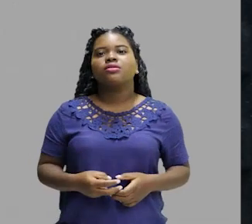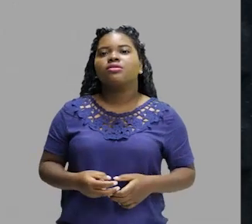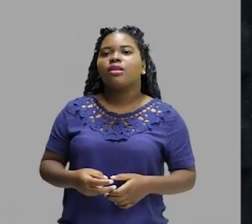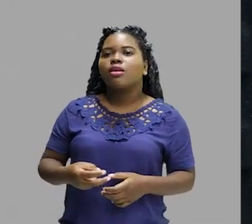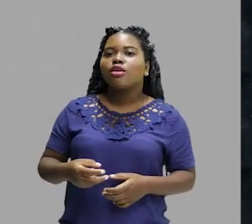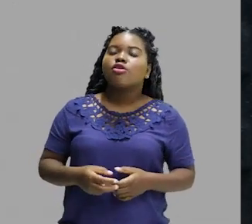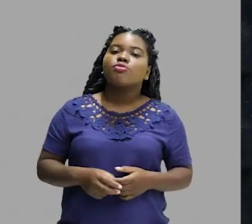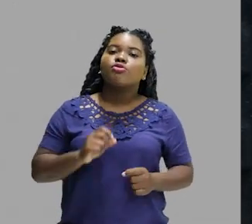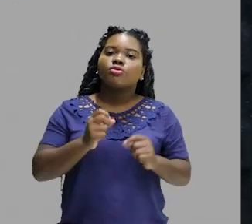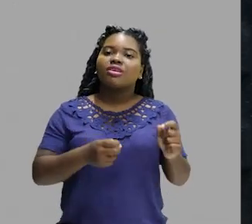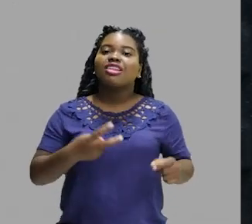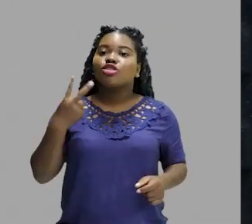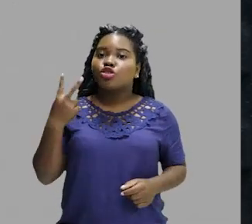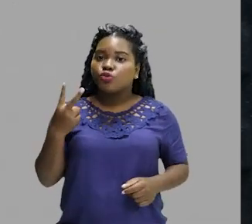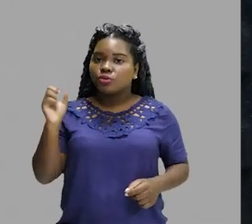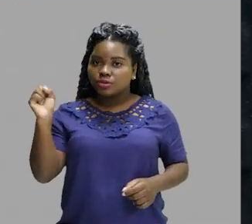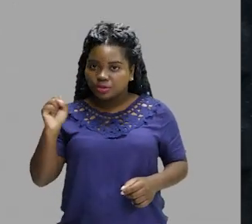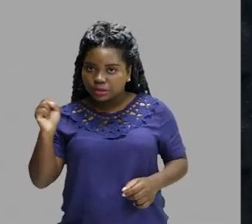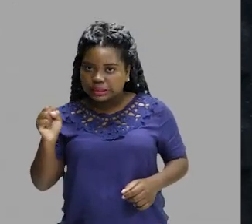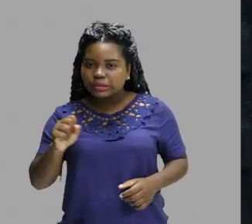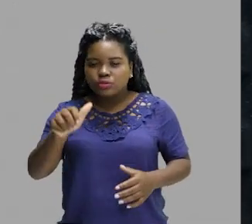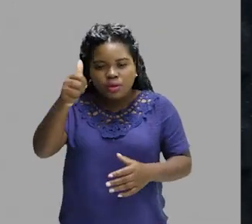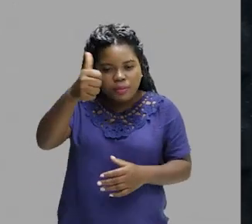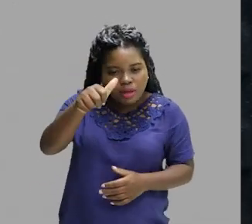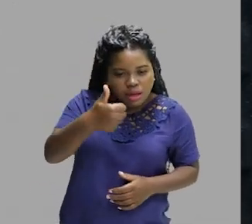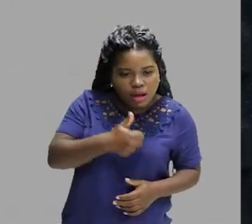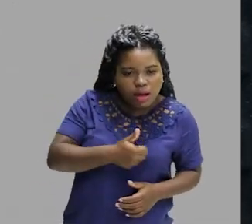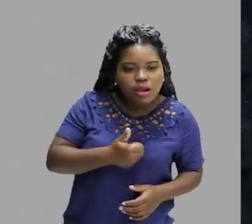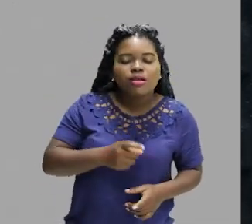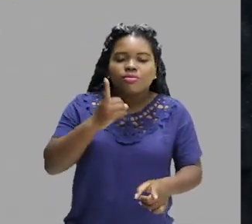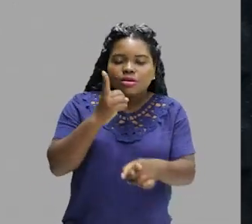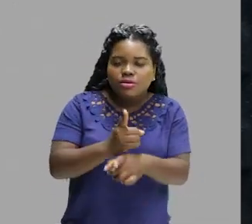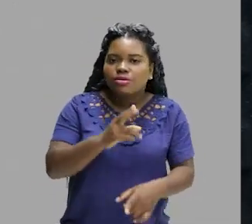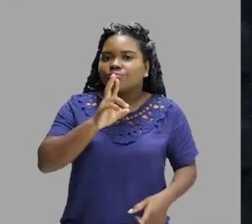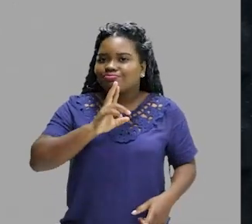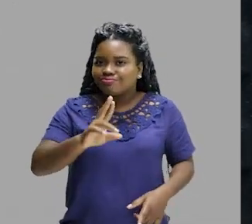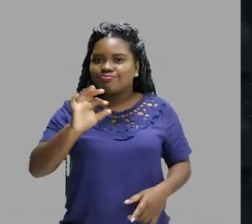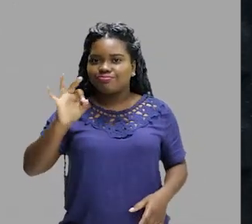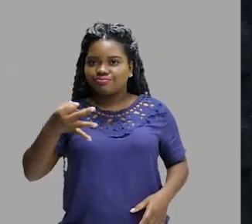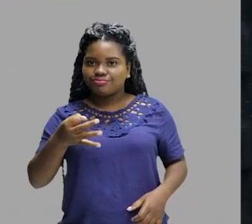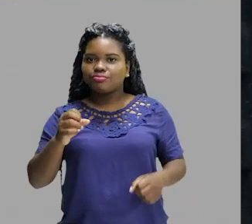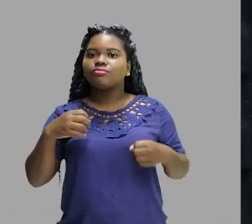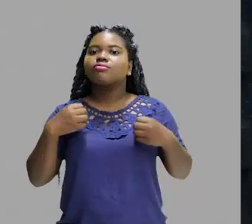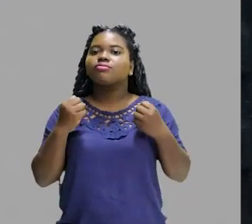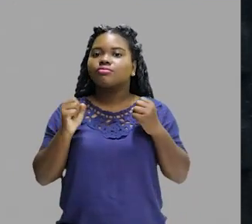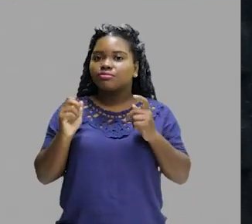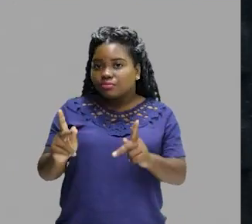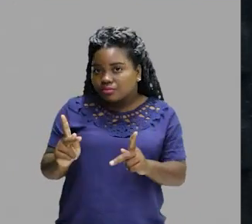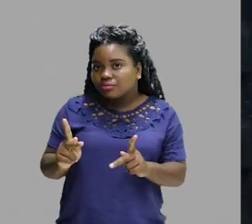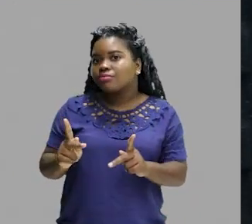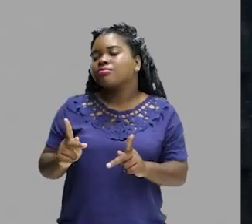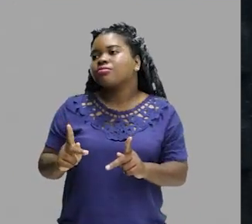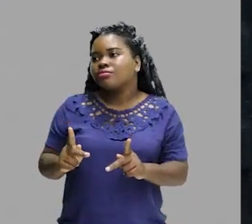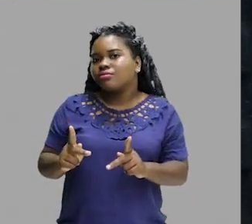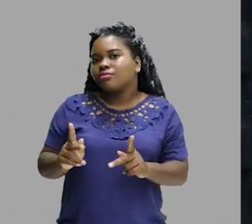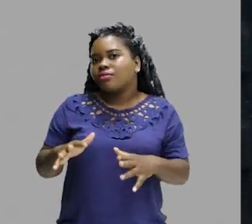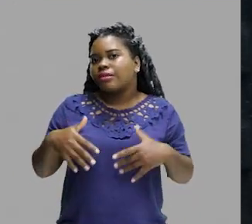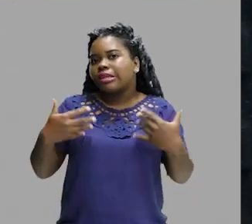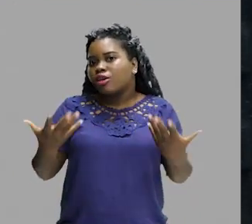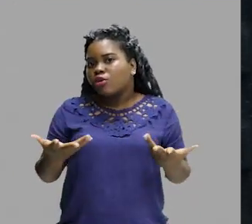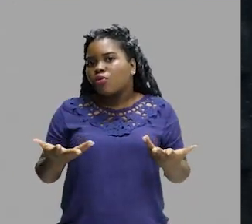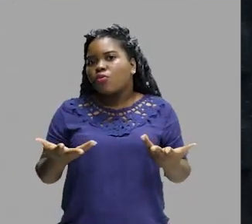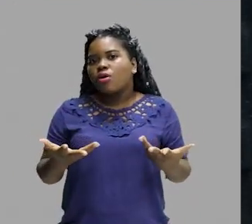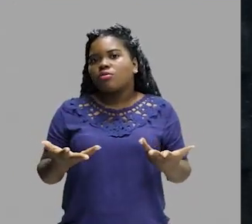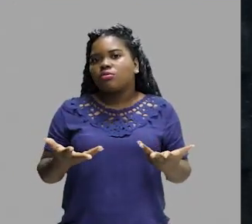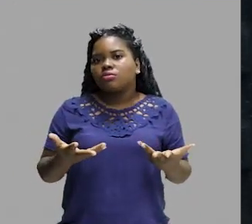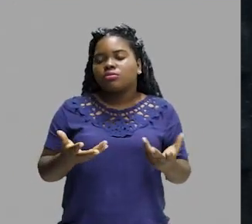vocês reverem aqui e tentar identificar em qual dessas alternativas eu tenho um fragmento de texto